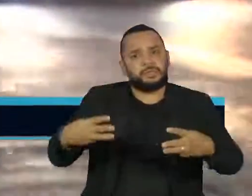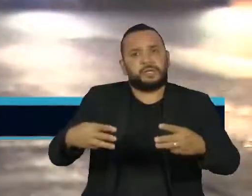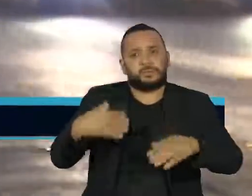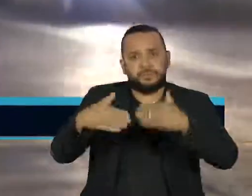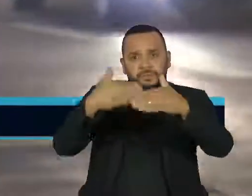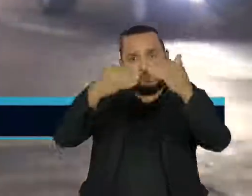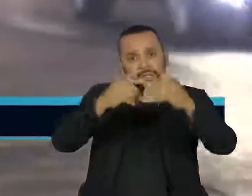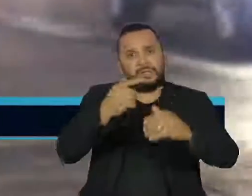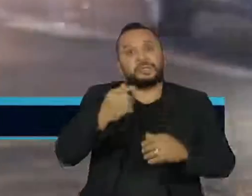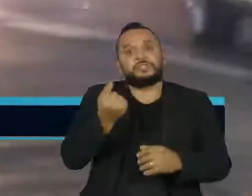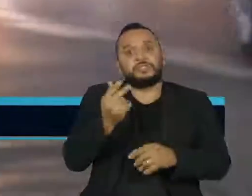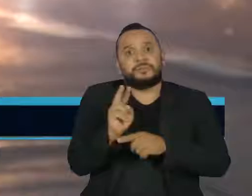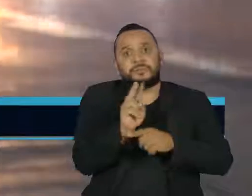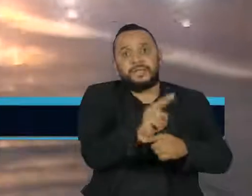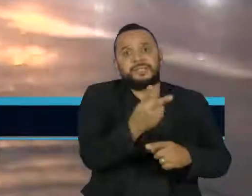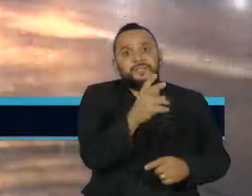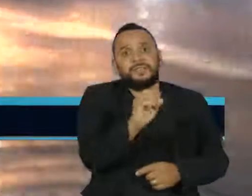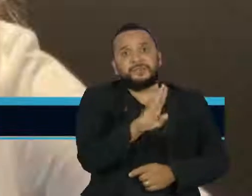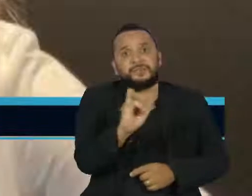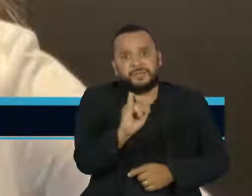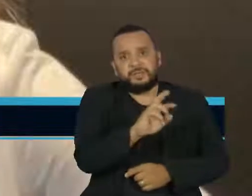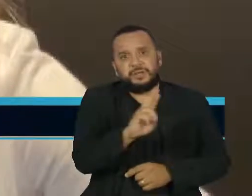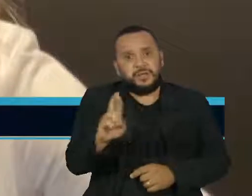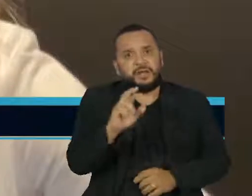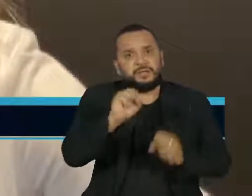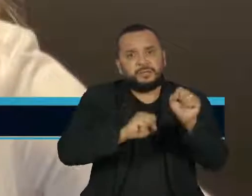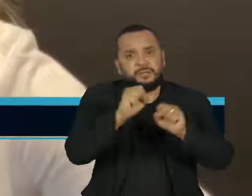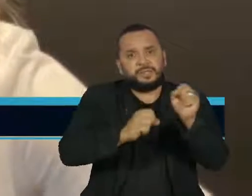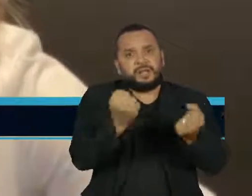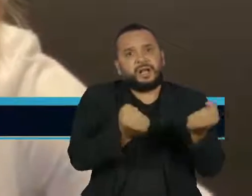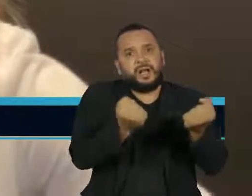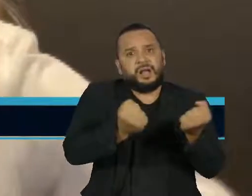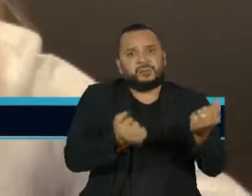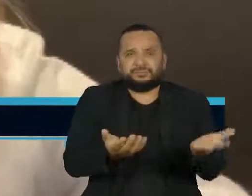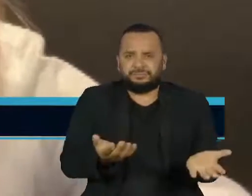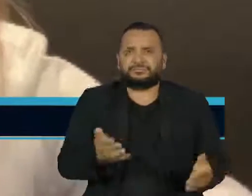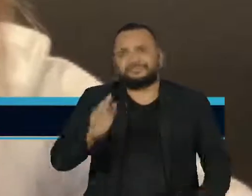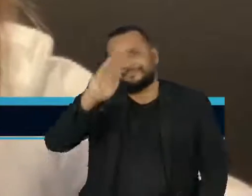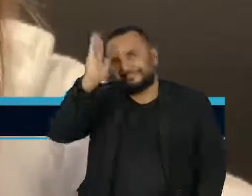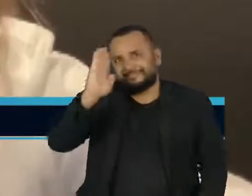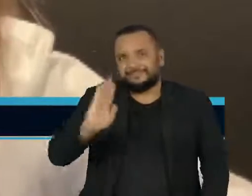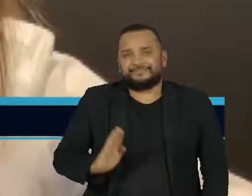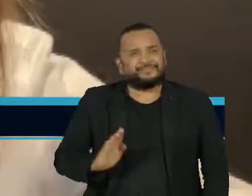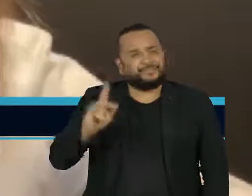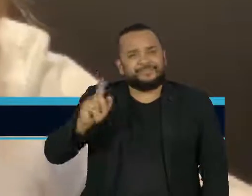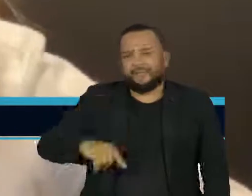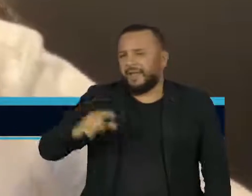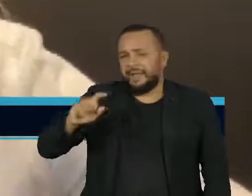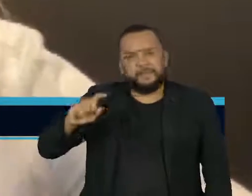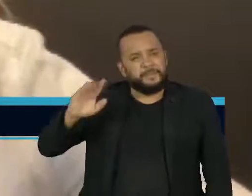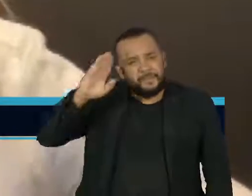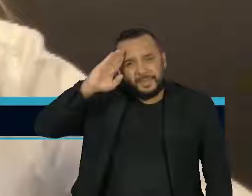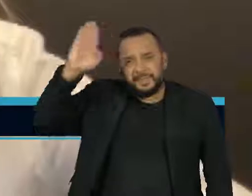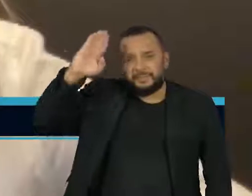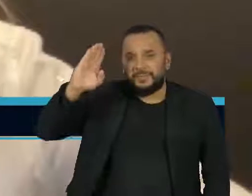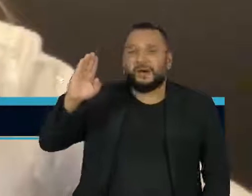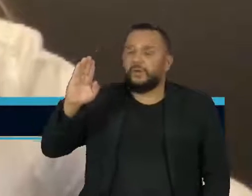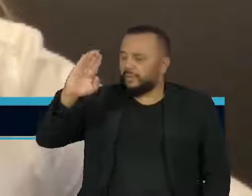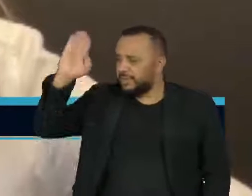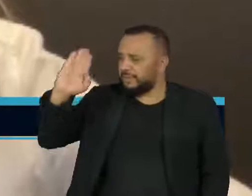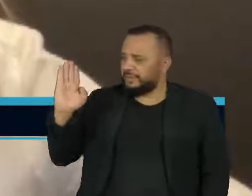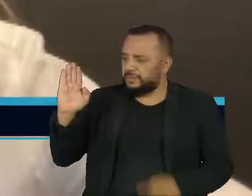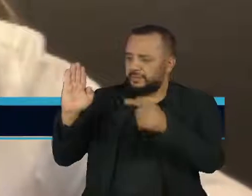quase 20 bilhões de reais às montadoras. O Brasil, ele é o pioneiro. O Brasil vem sendo copiado pelos demais